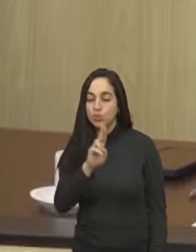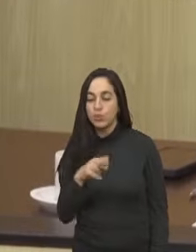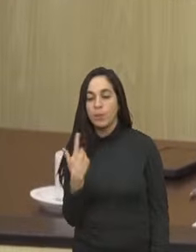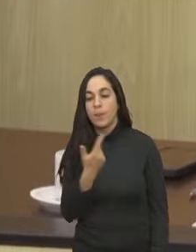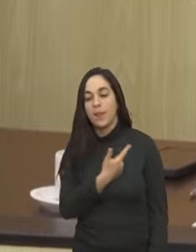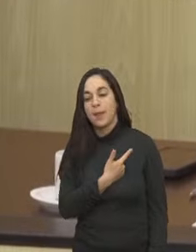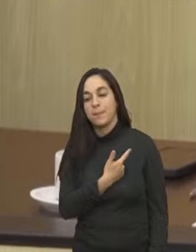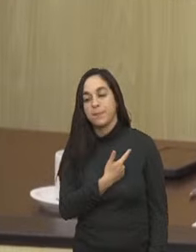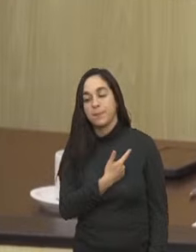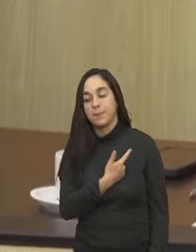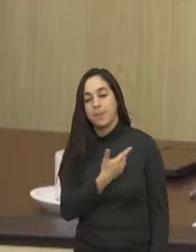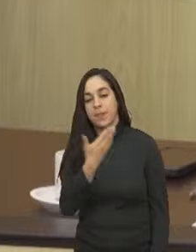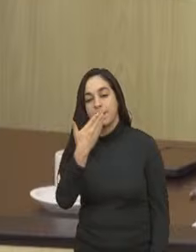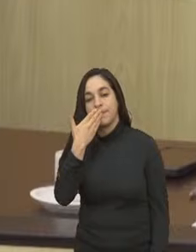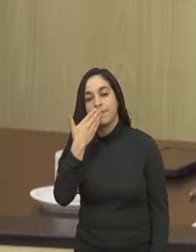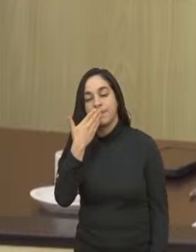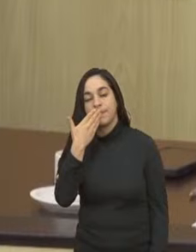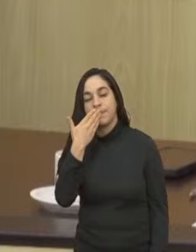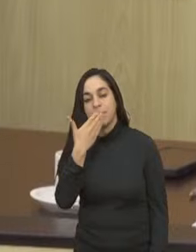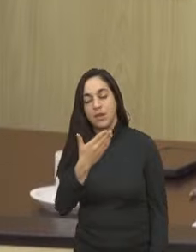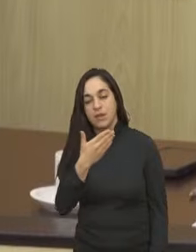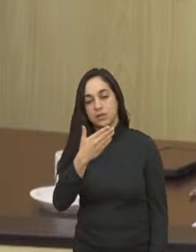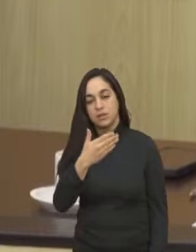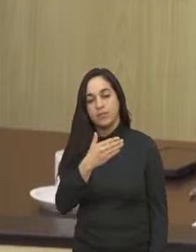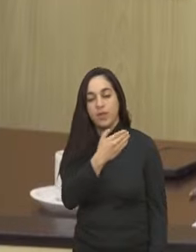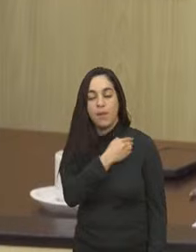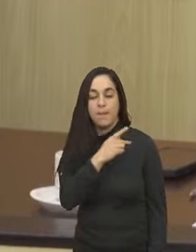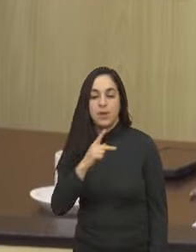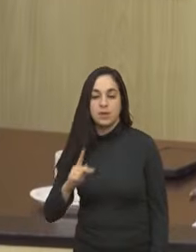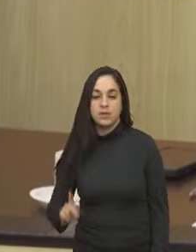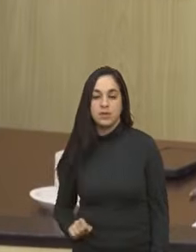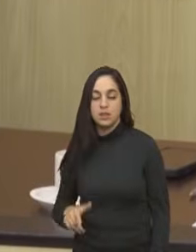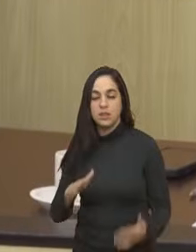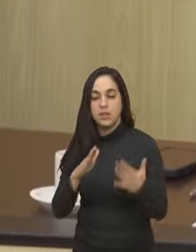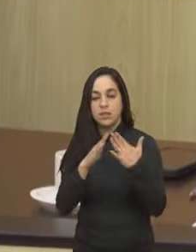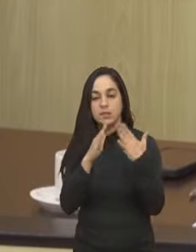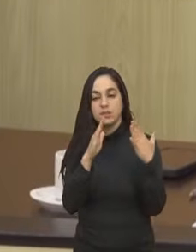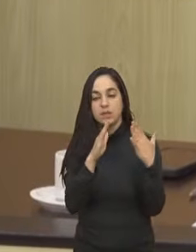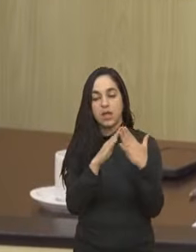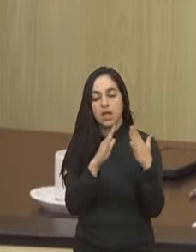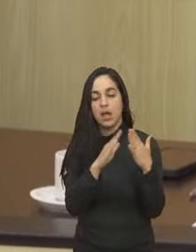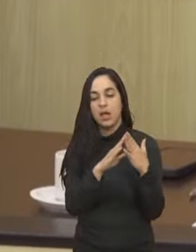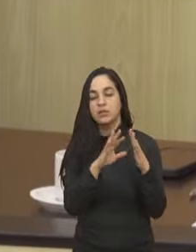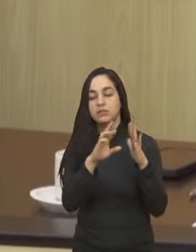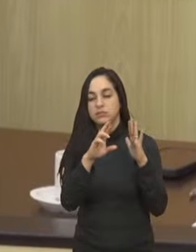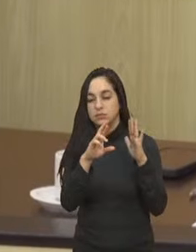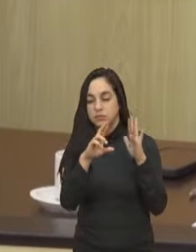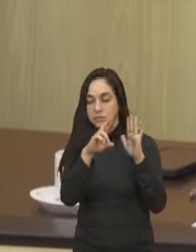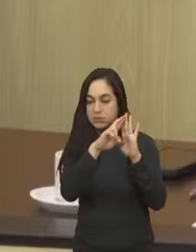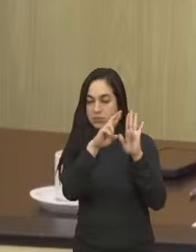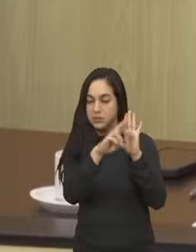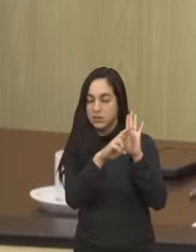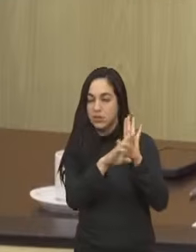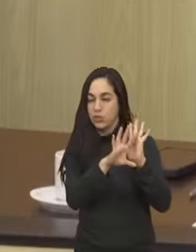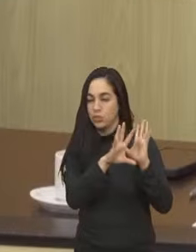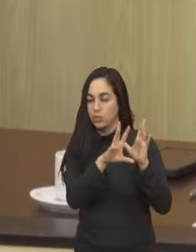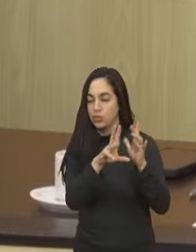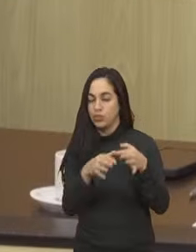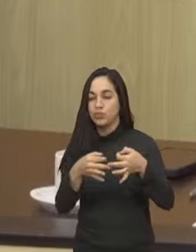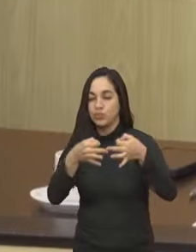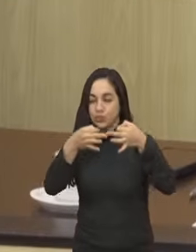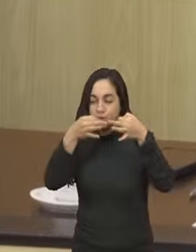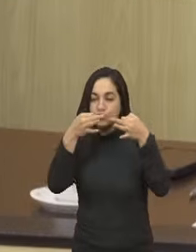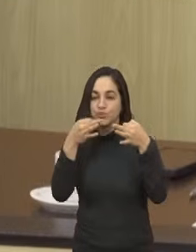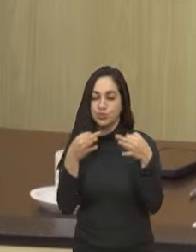requeremos ao excelentíssimo senhor presidente desta casa, ouvido e aprovado pelo egrégio plenário, cumpridas